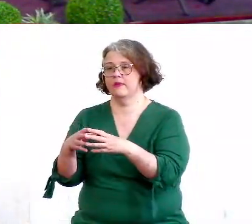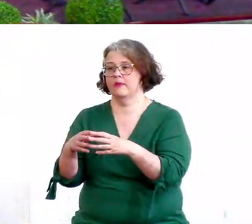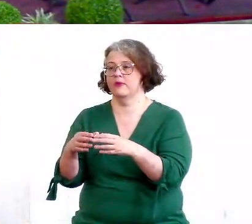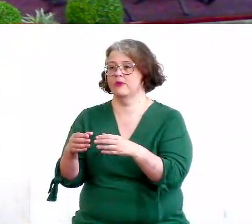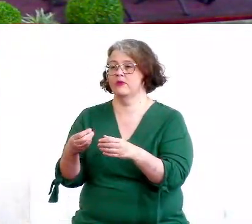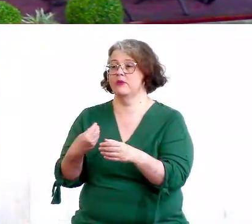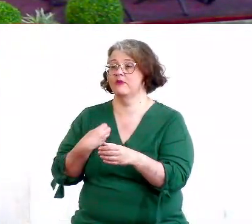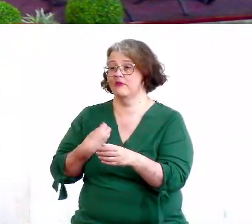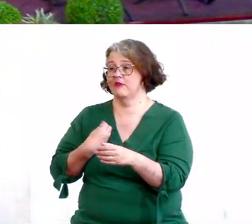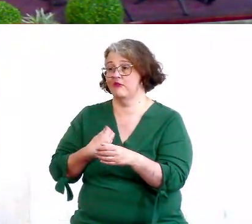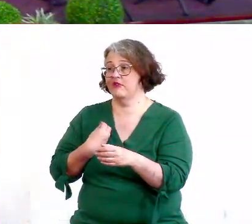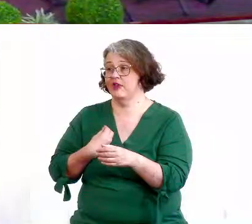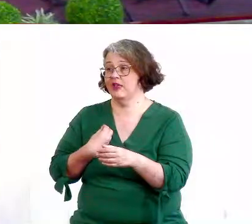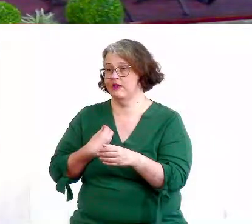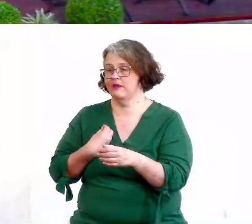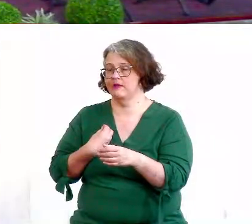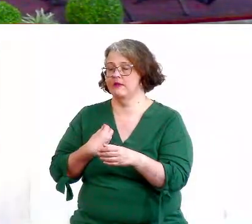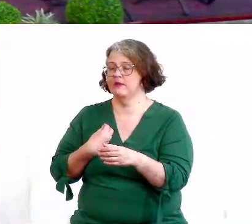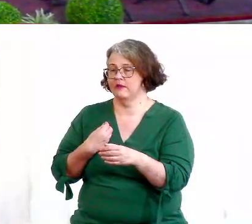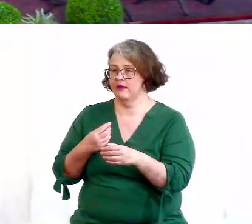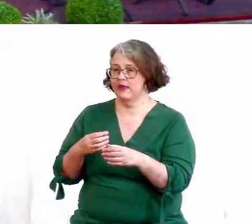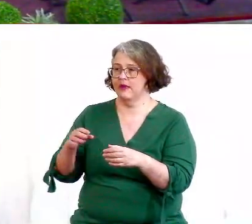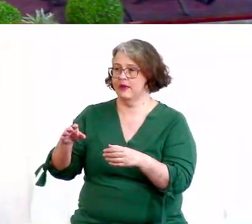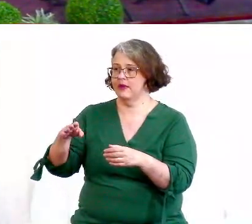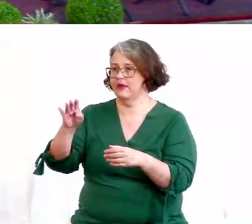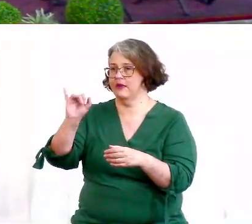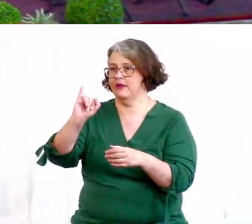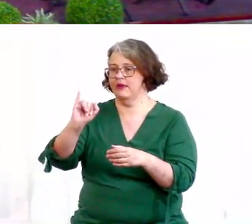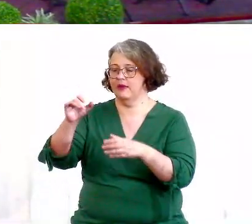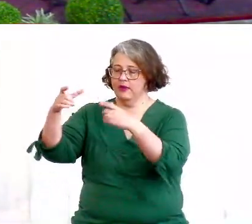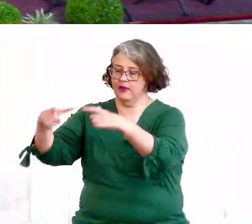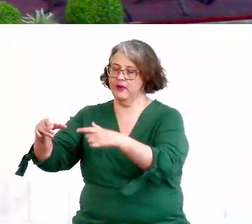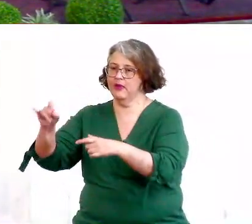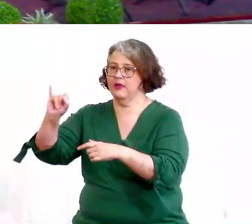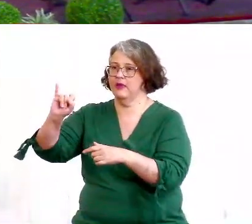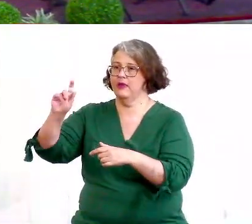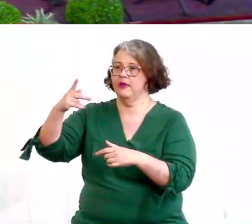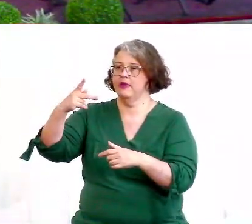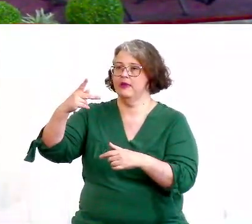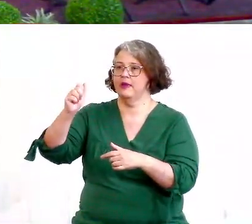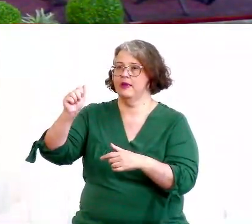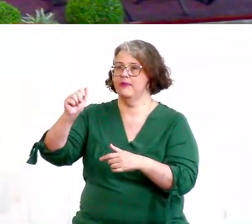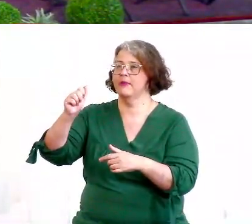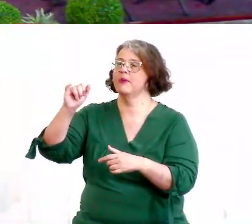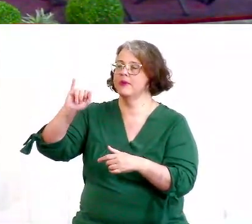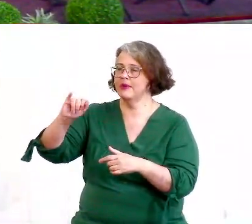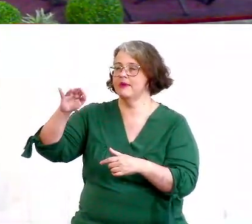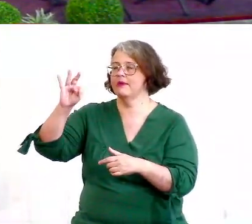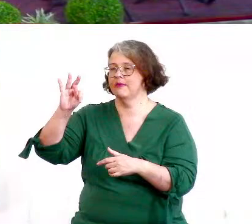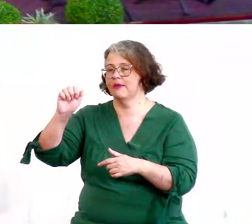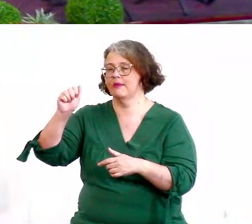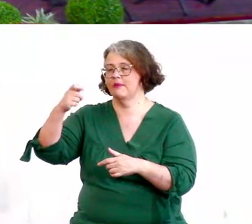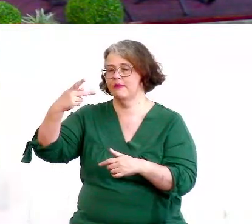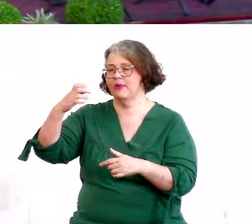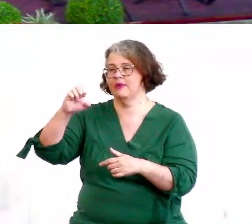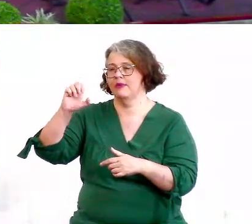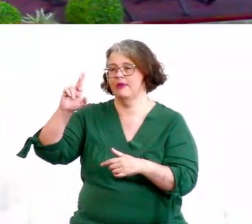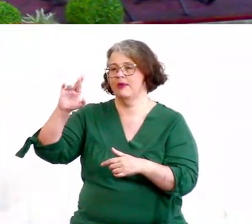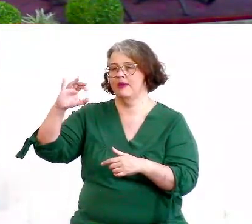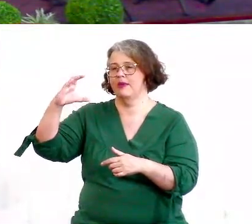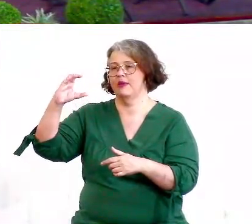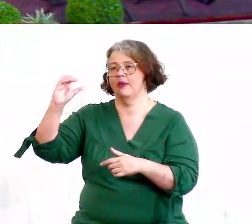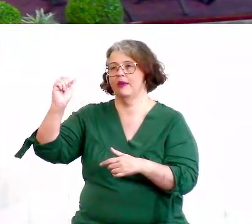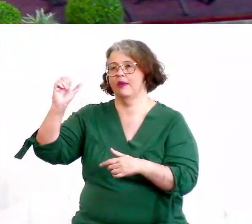que está precisando de leite, seja leite em pó ou leite líquido. Nós, da igreja, entraremos com ajuda,